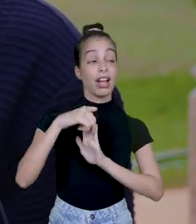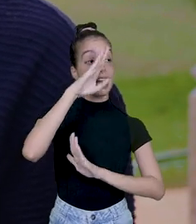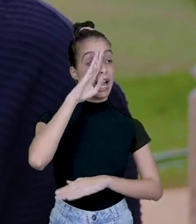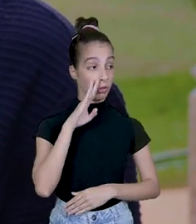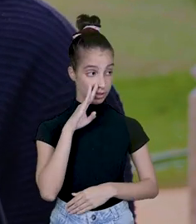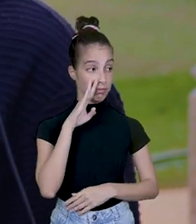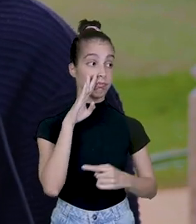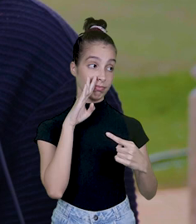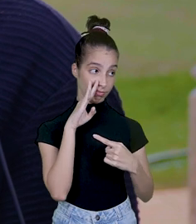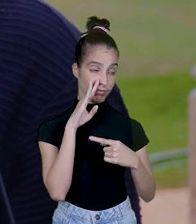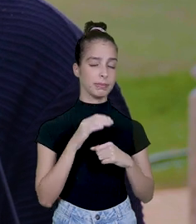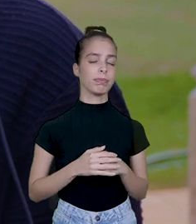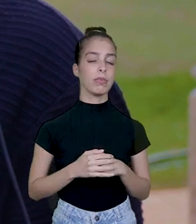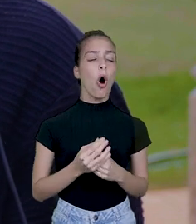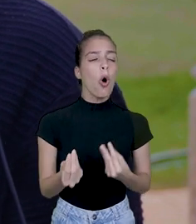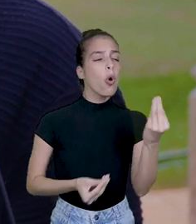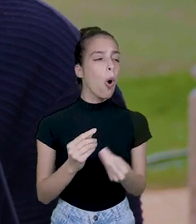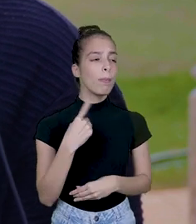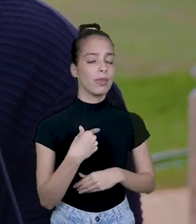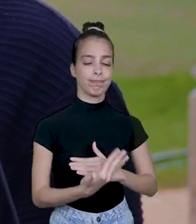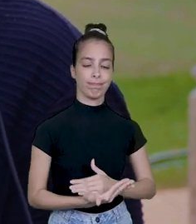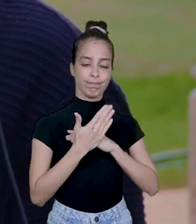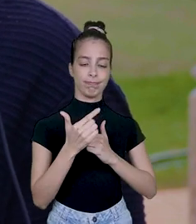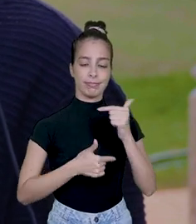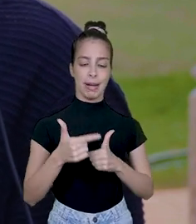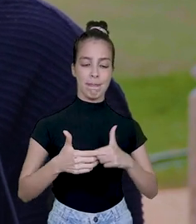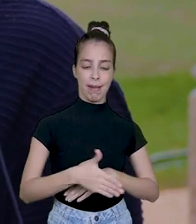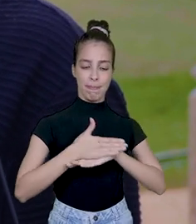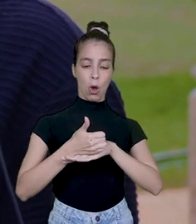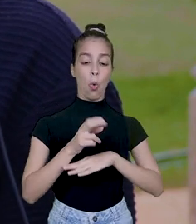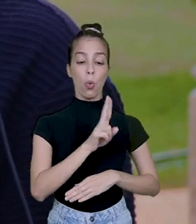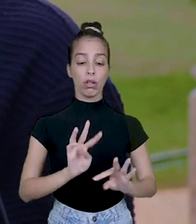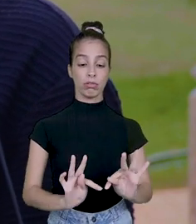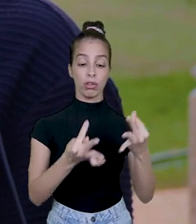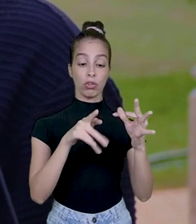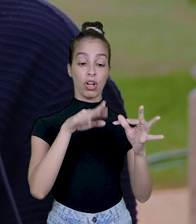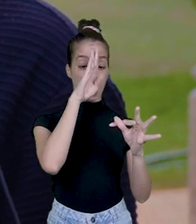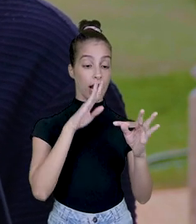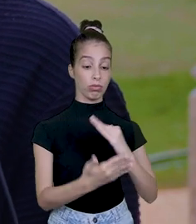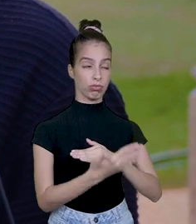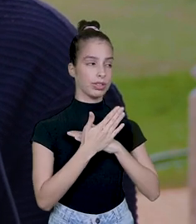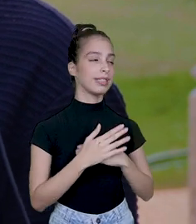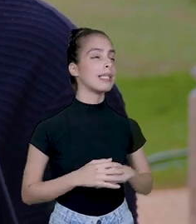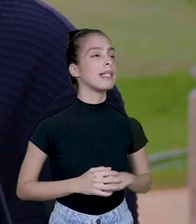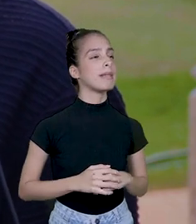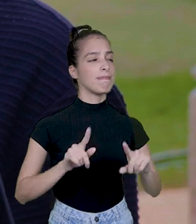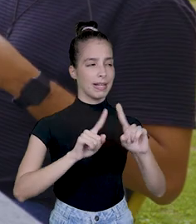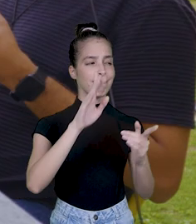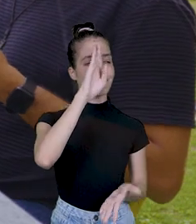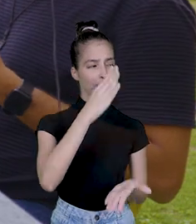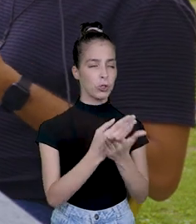trabalho com ferramentas gratuitas eh eu acredito que invariavelmente as organizações de todo o país públicas ou